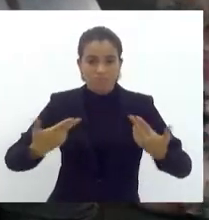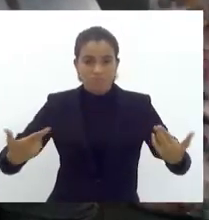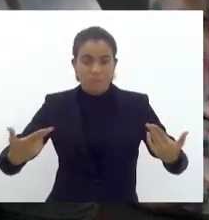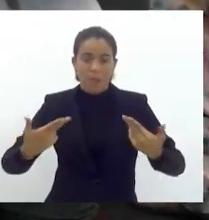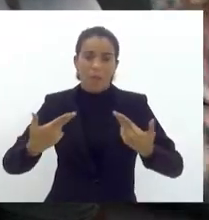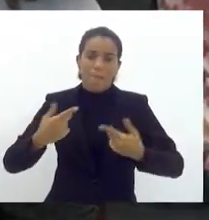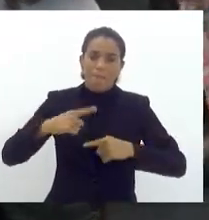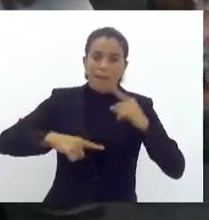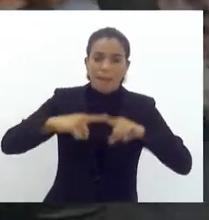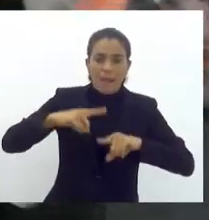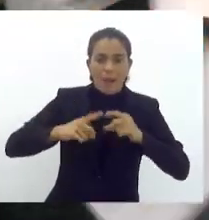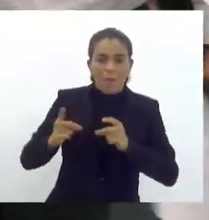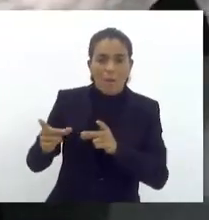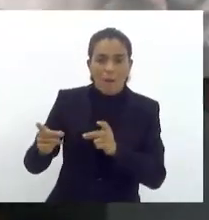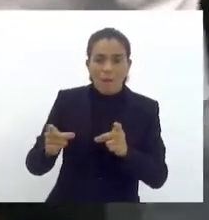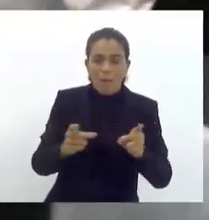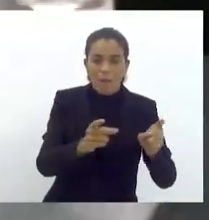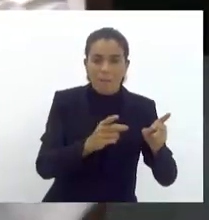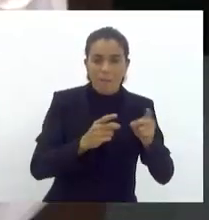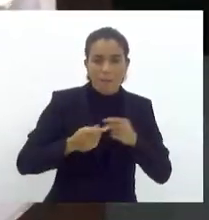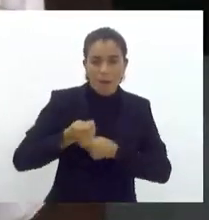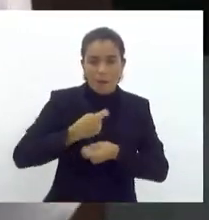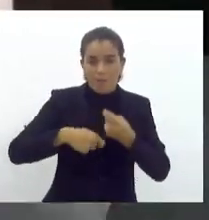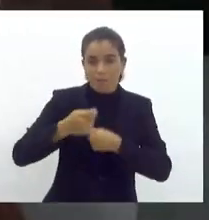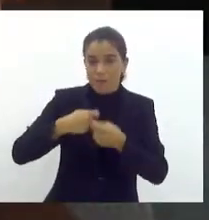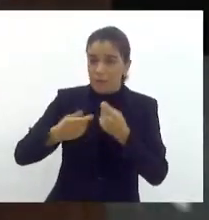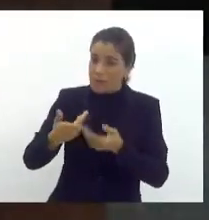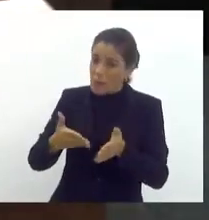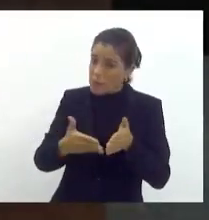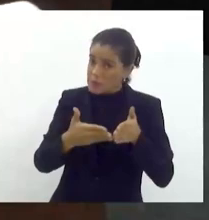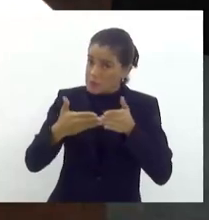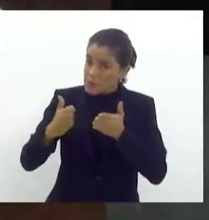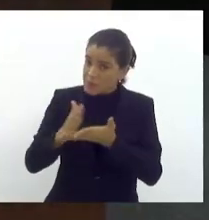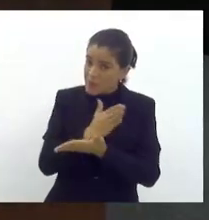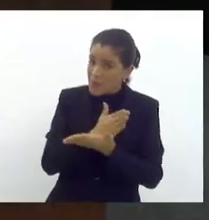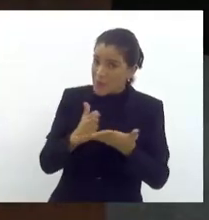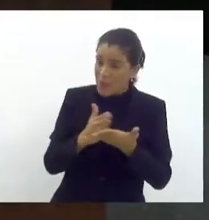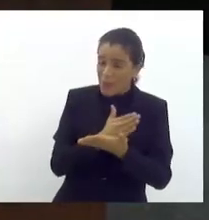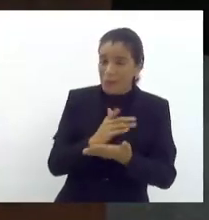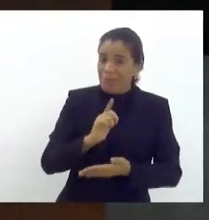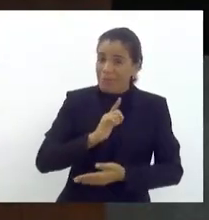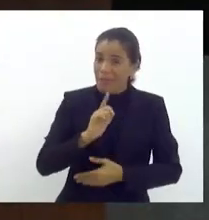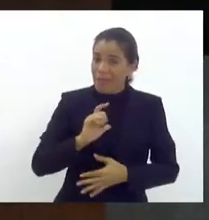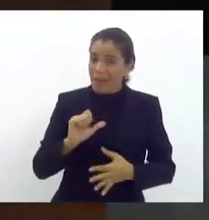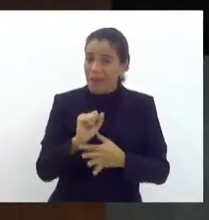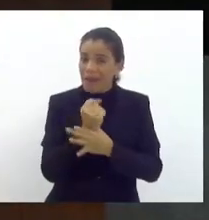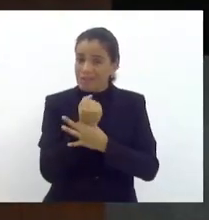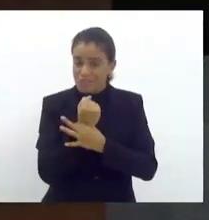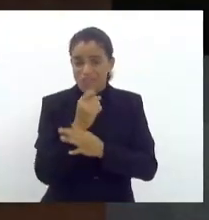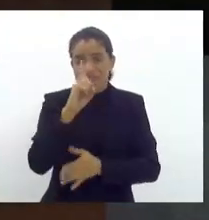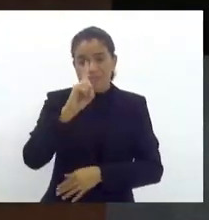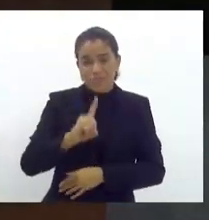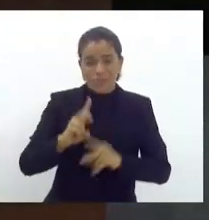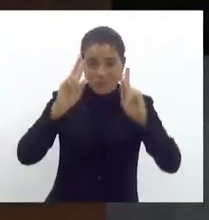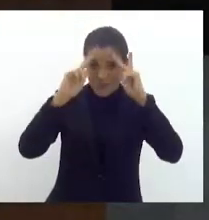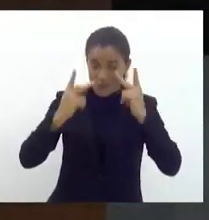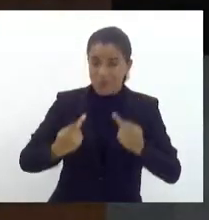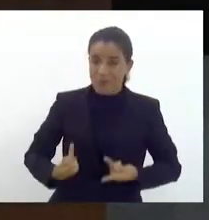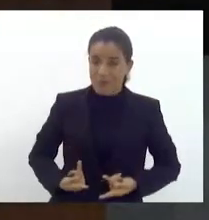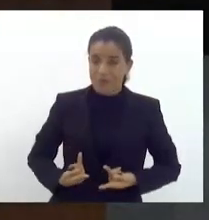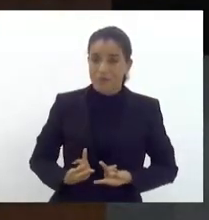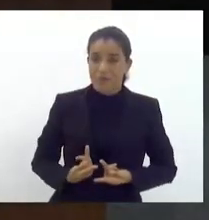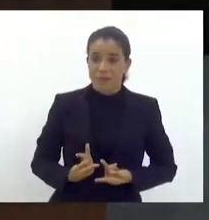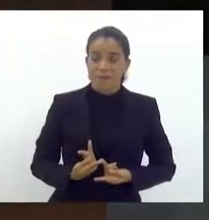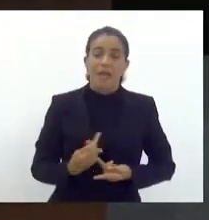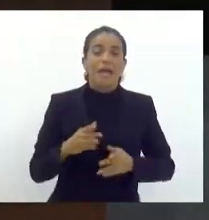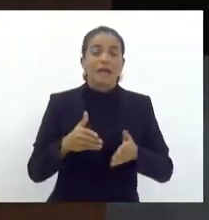comerciais então de fato algumas isenções apresentam na sua natureza garantia dos direitos humanos e